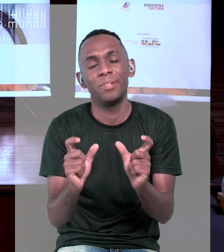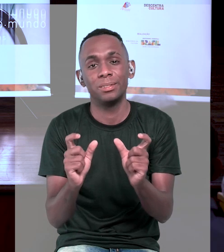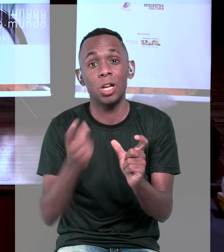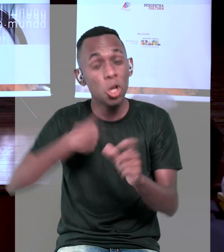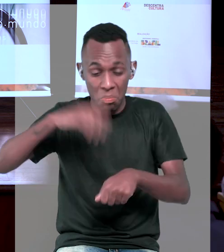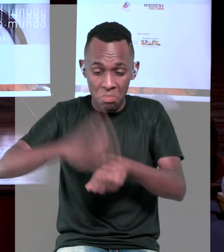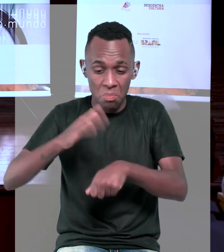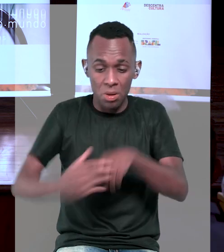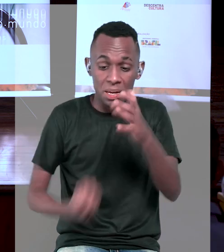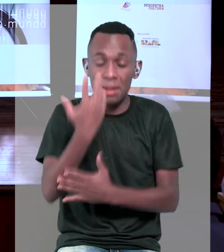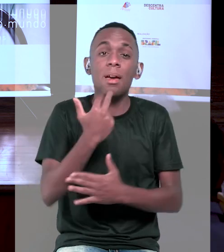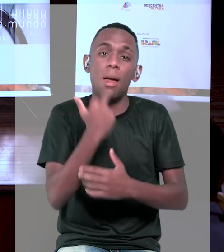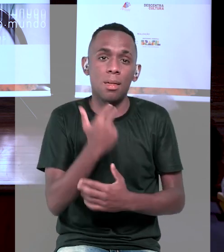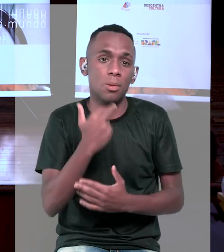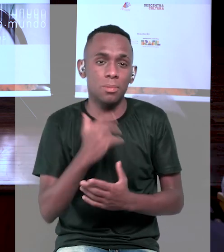da língua.